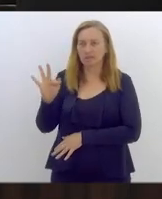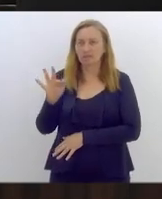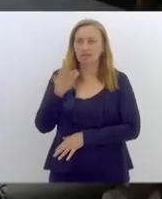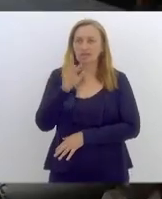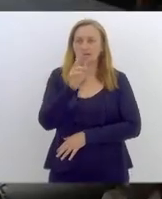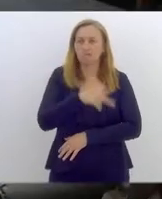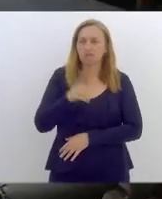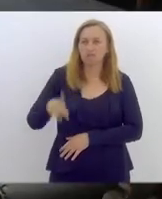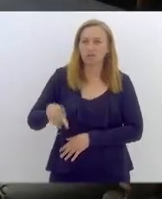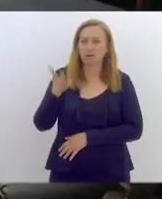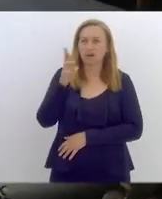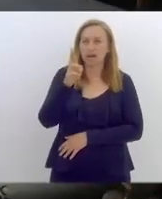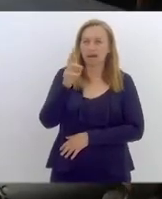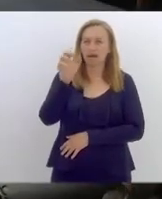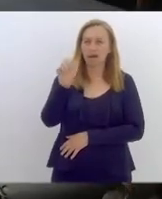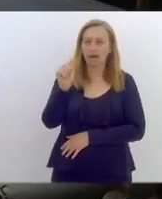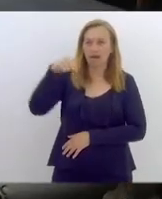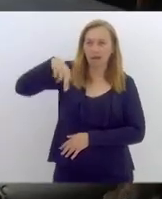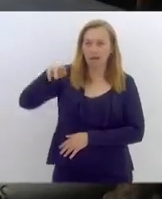Paiva.